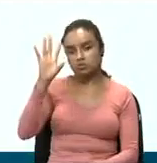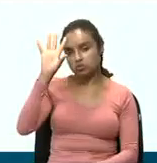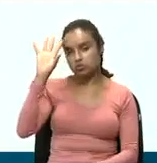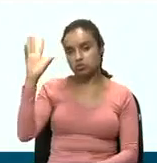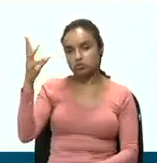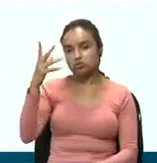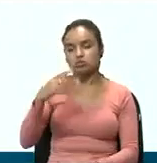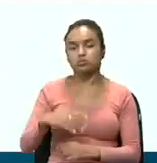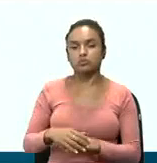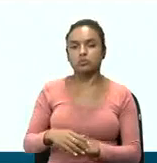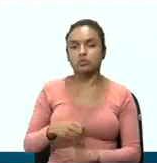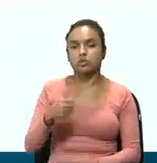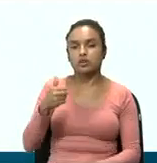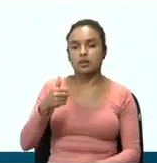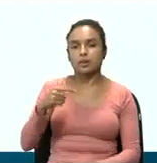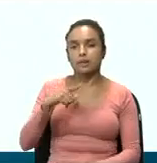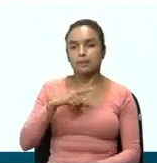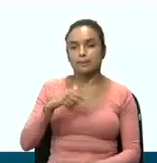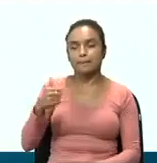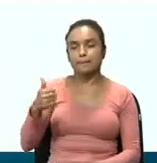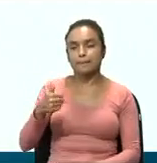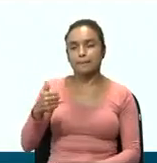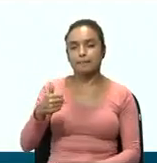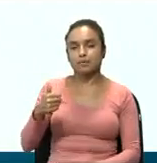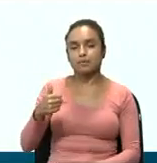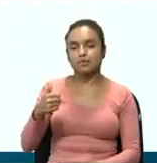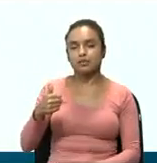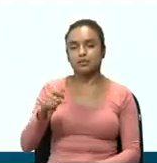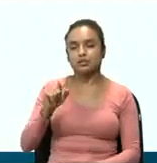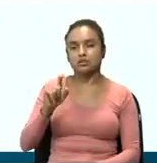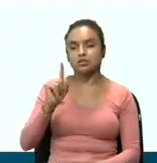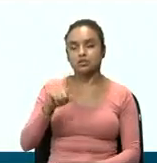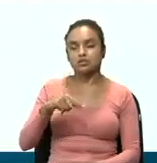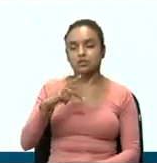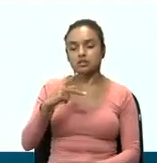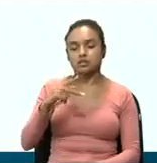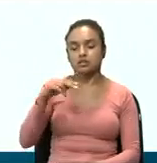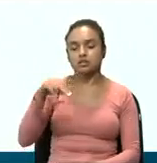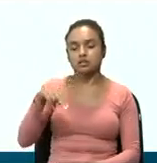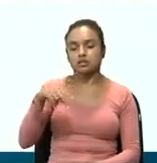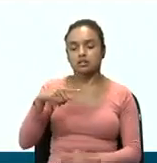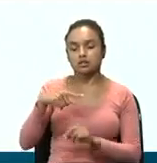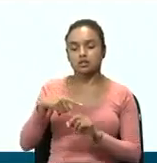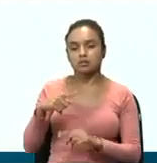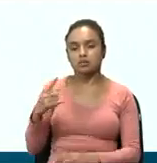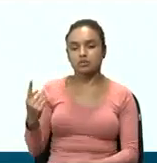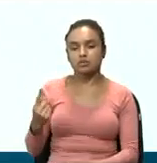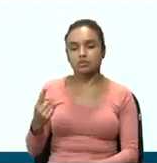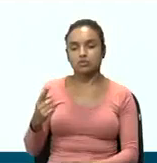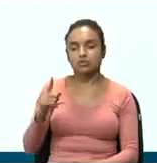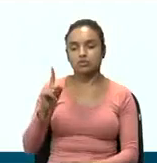situações. A primeira é que bn mais 1 tem que ser menor ou igual a